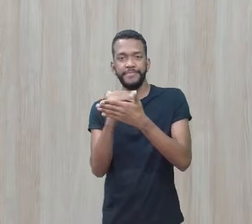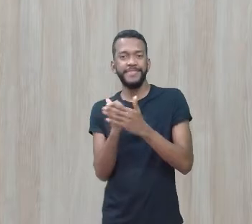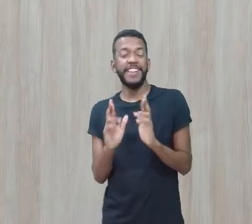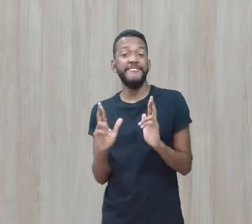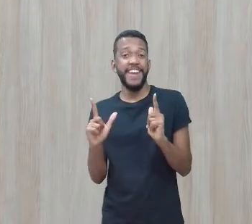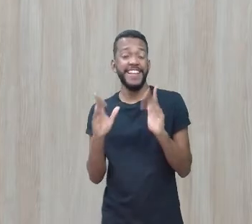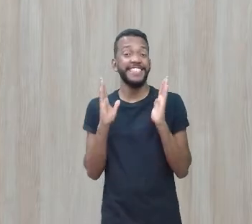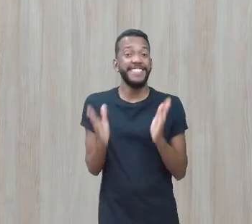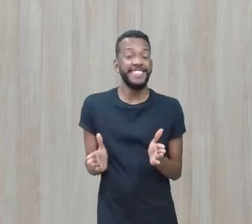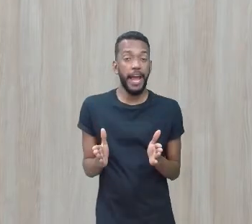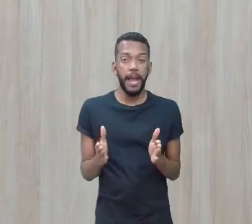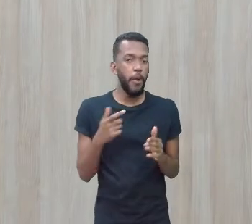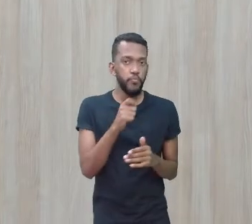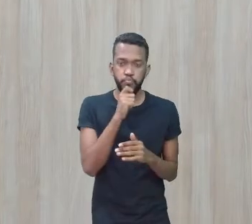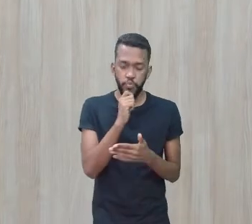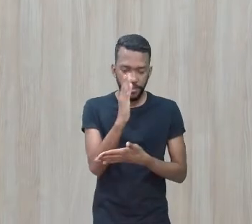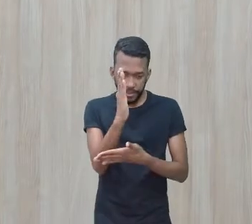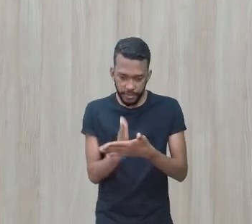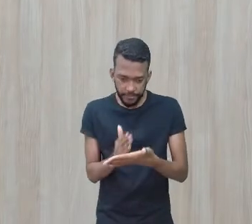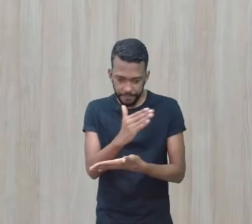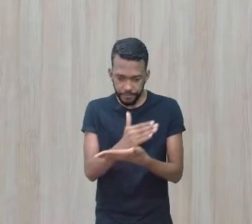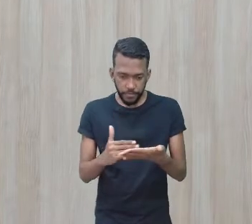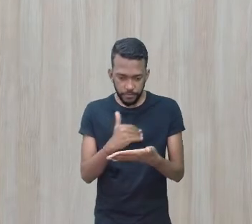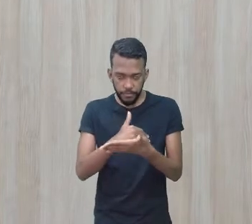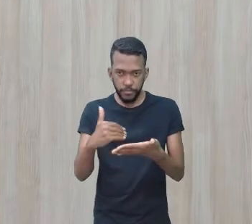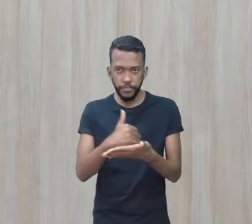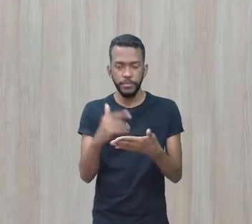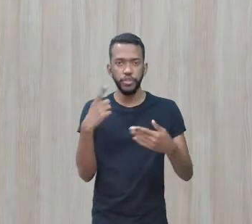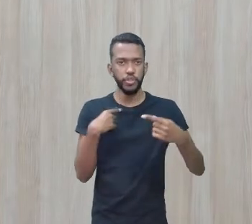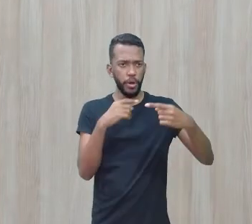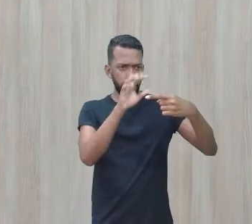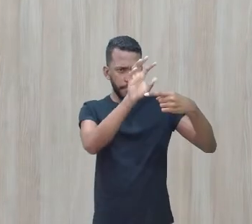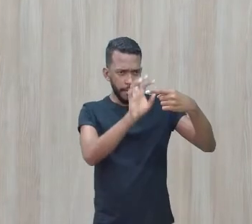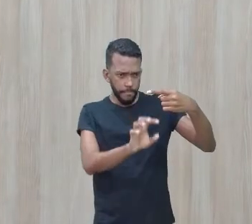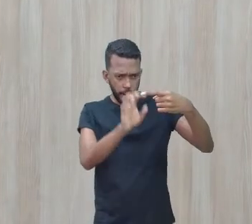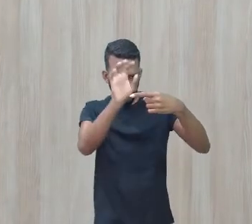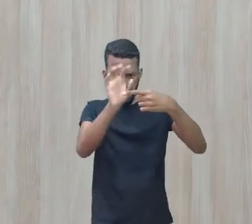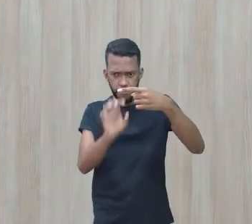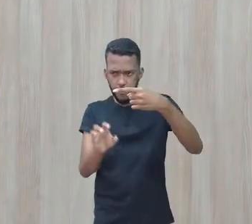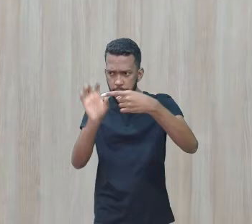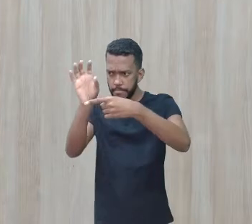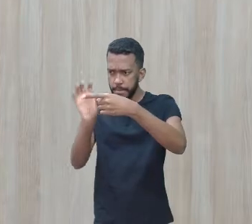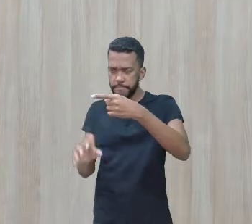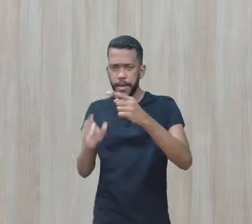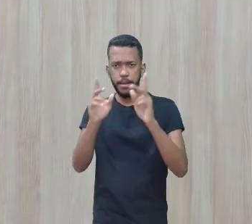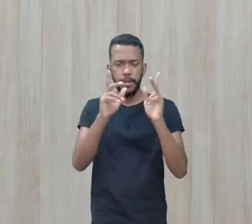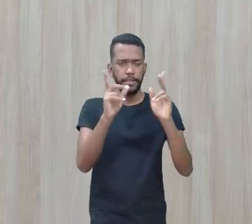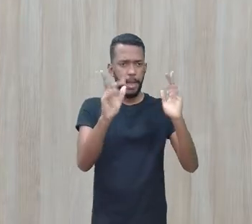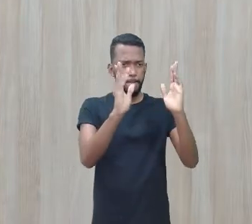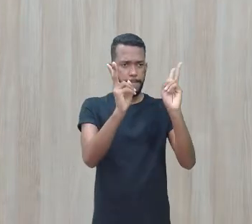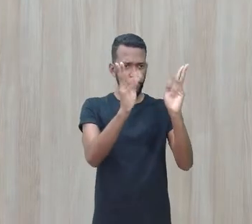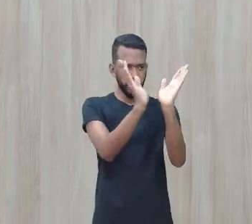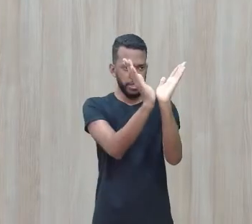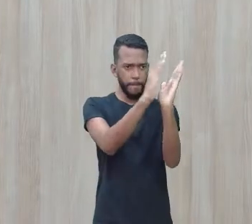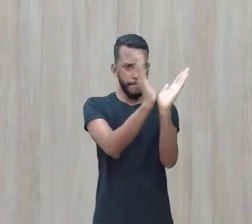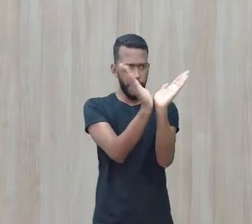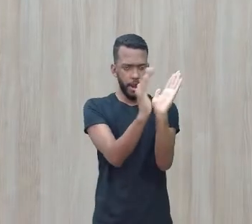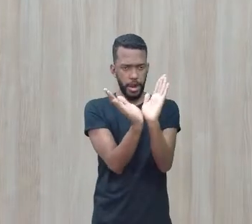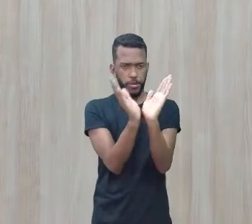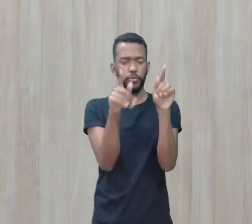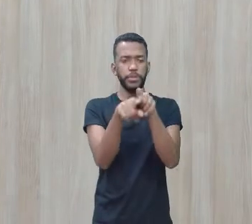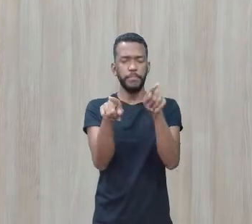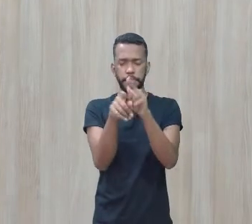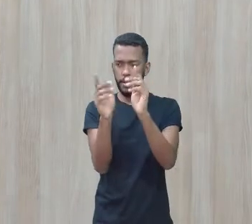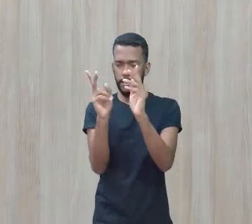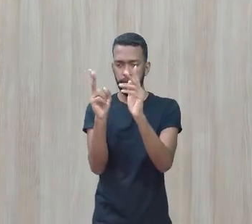tenha feito a divisão, só pela expressão da fração eu consigo identificar quais são os mesmos tamanhos e quais são os